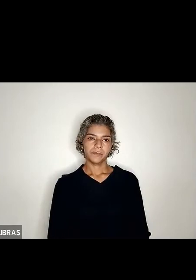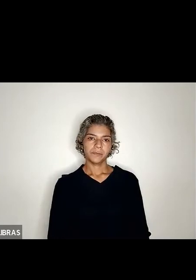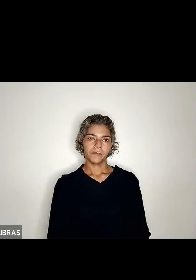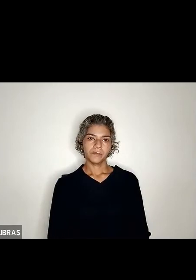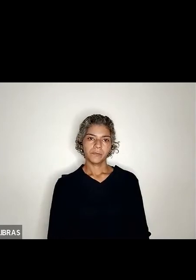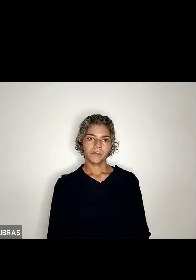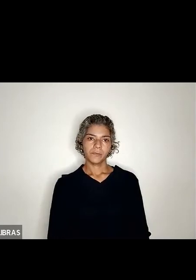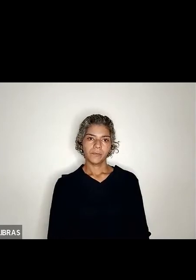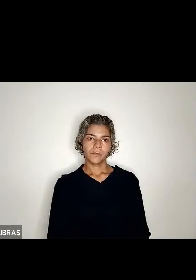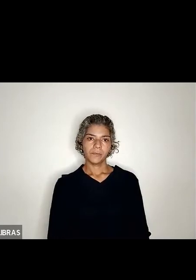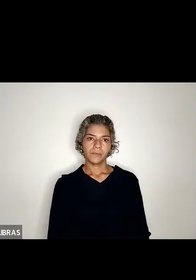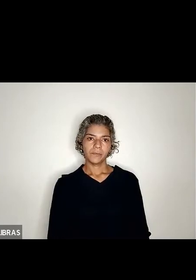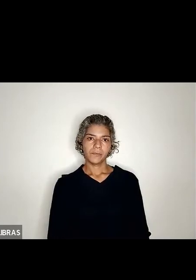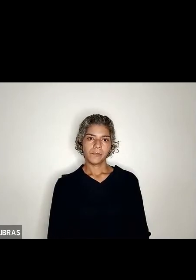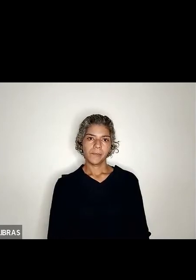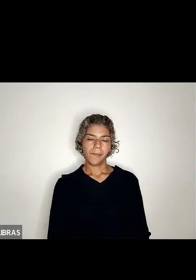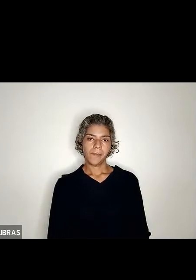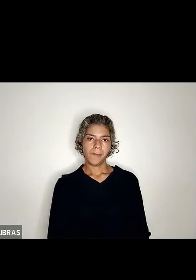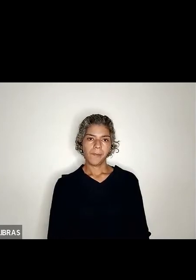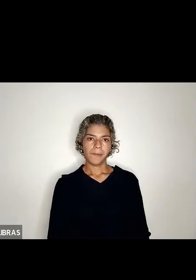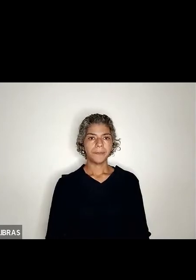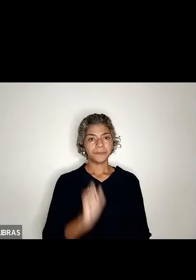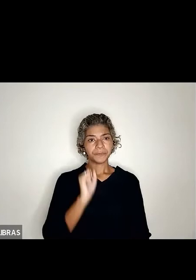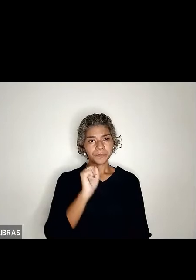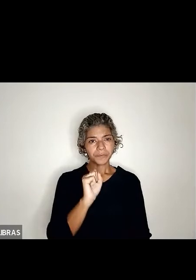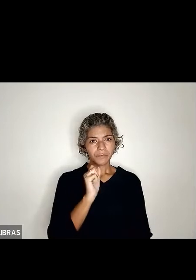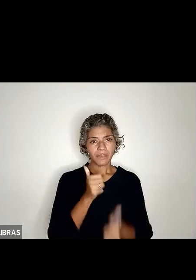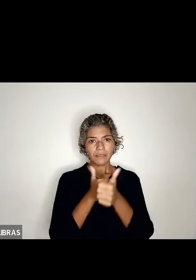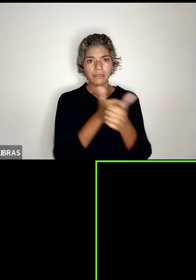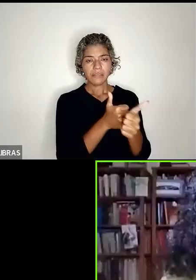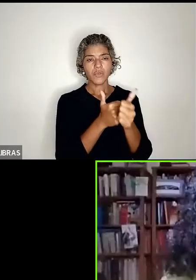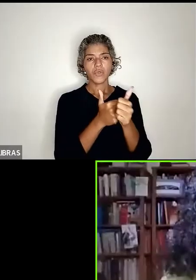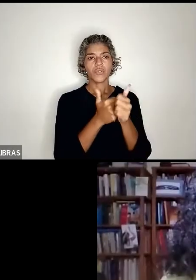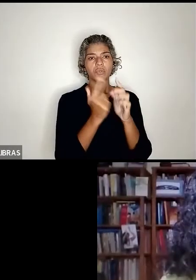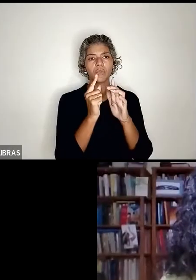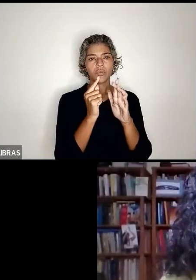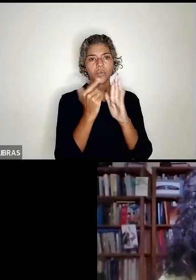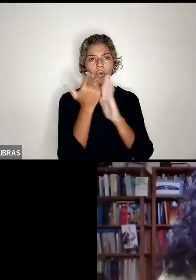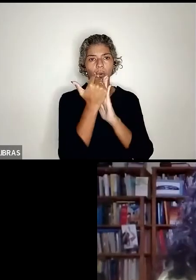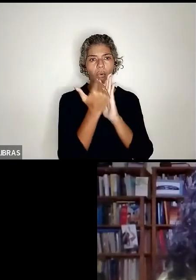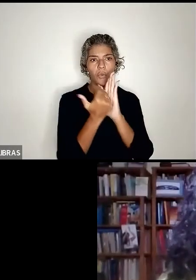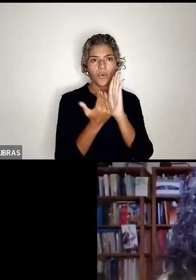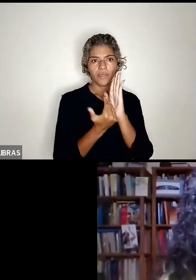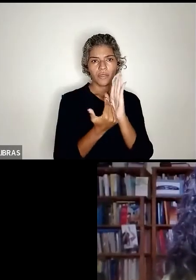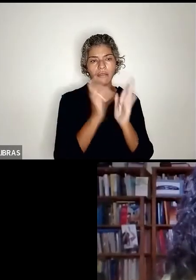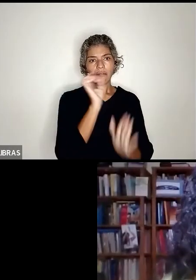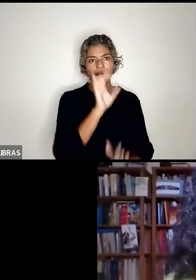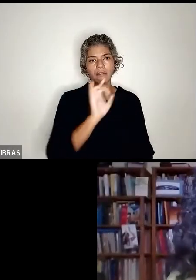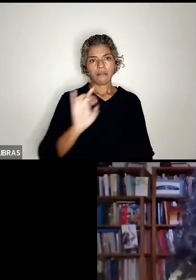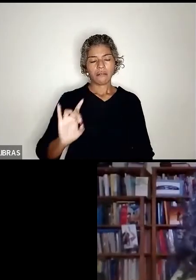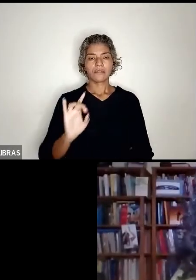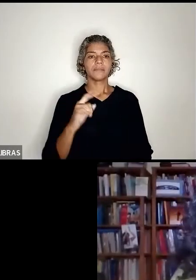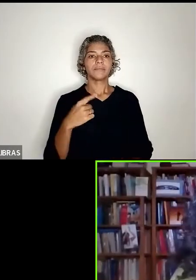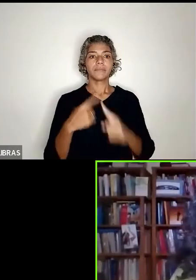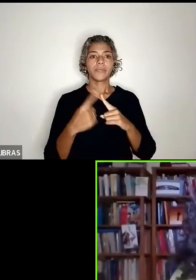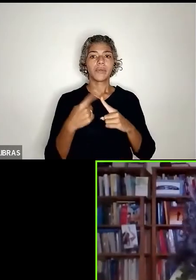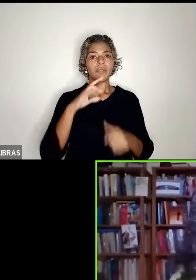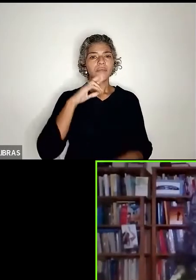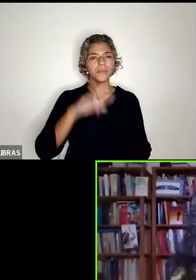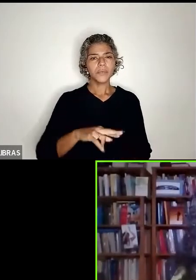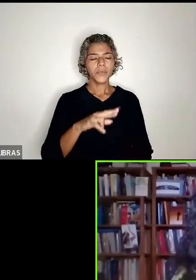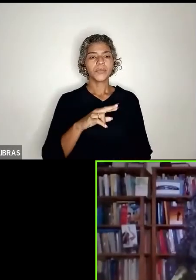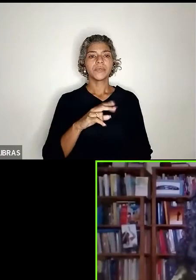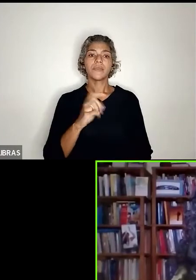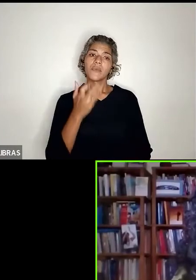Bom, podemos seguir a ordem, talvez, né? Um pouco de... Não sei se vou responder a questão, mas queria comentar algumas coisas que